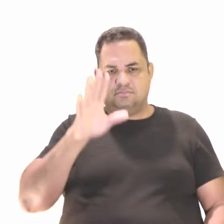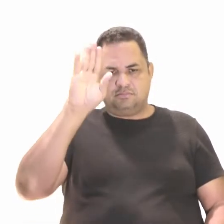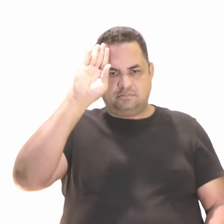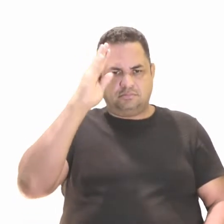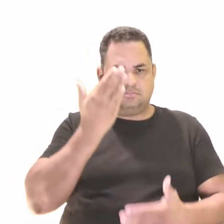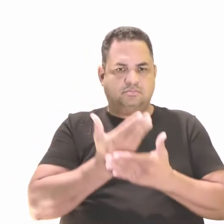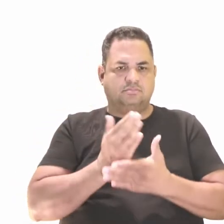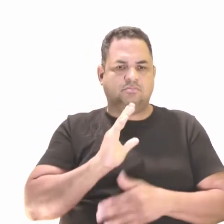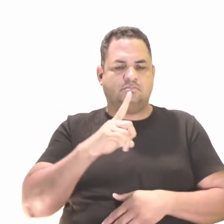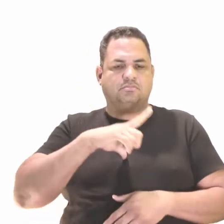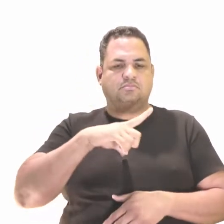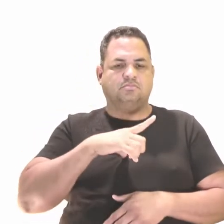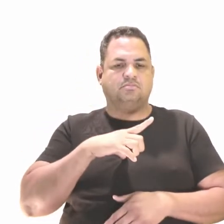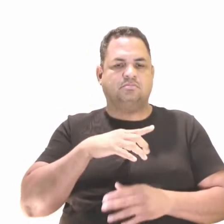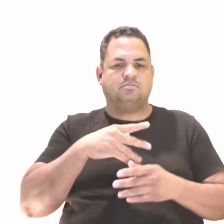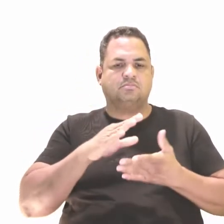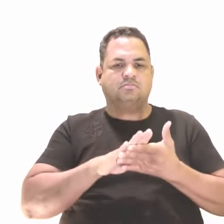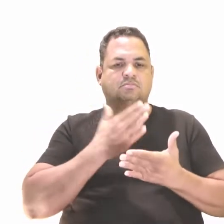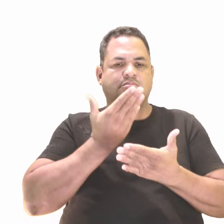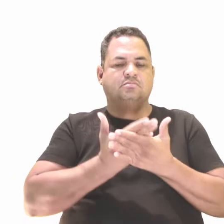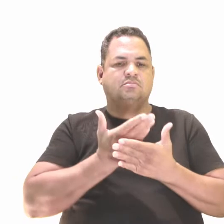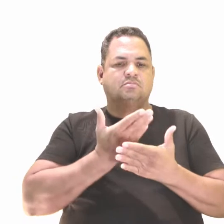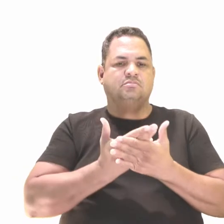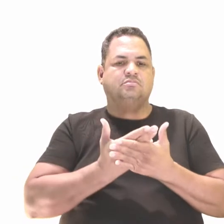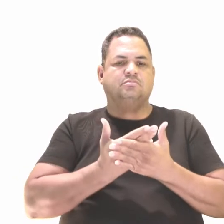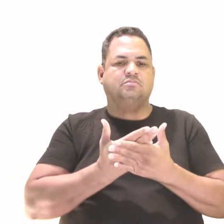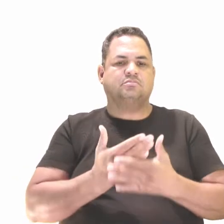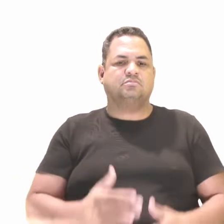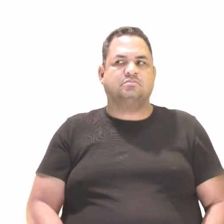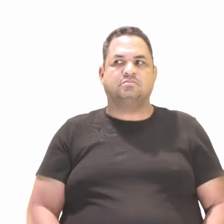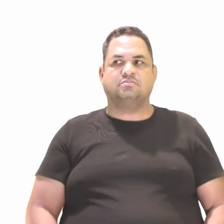essa aula, salvo me engano,